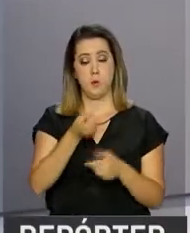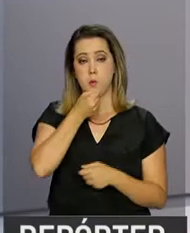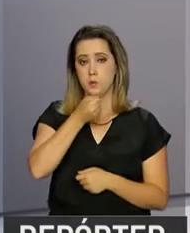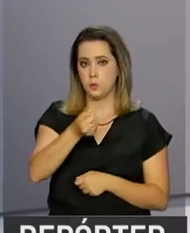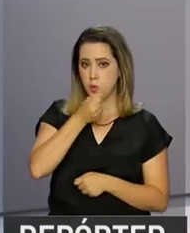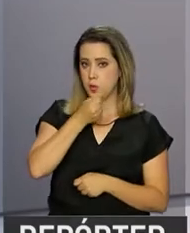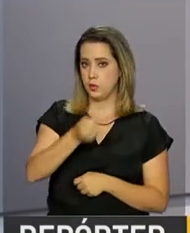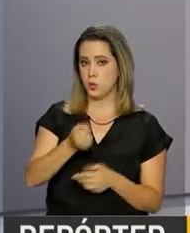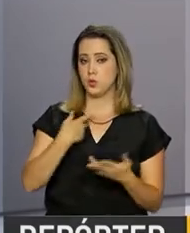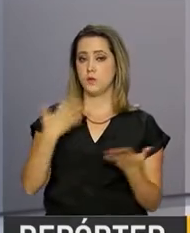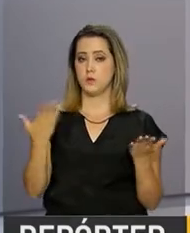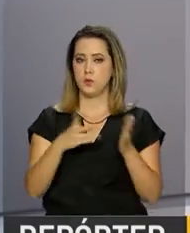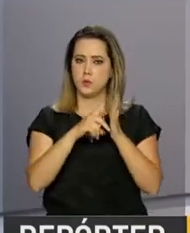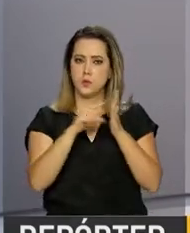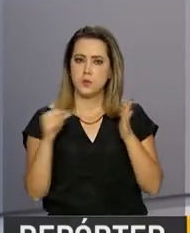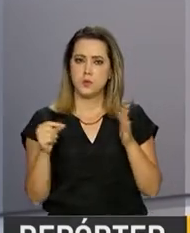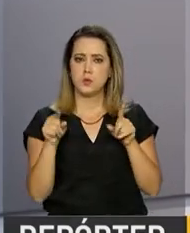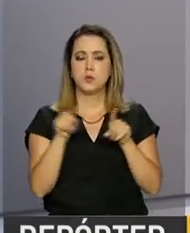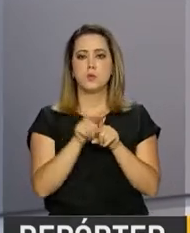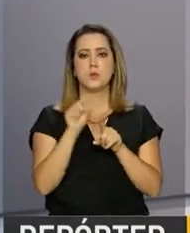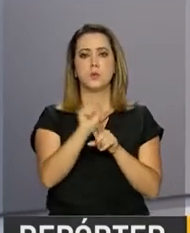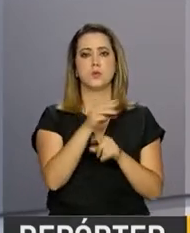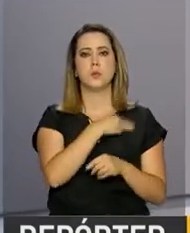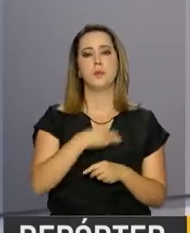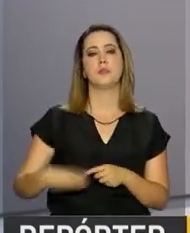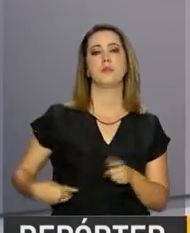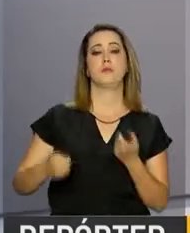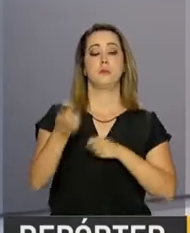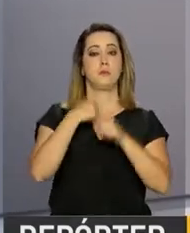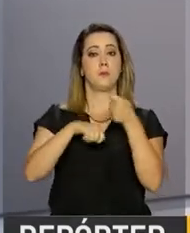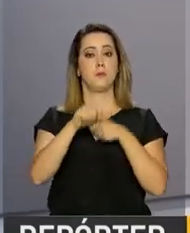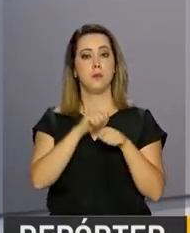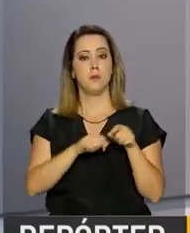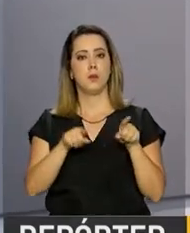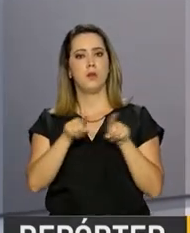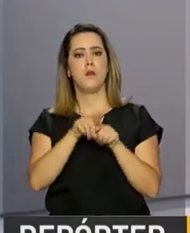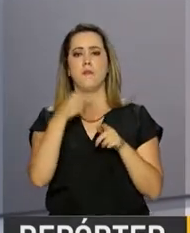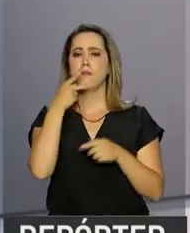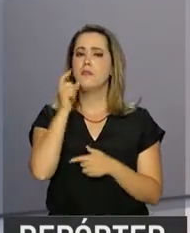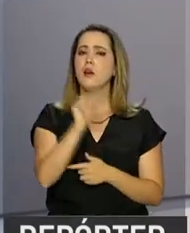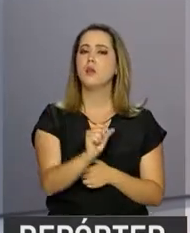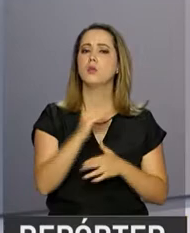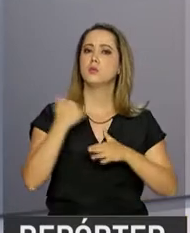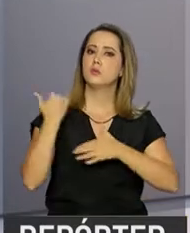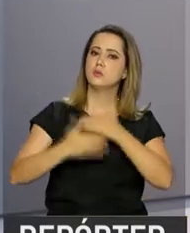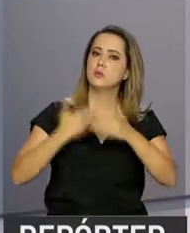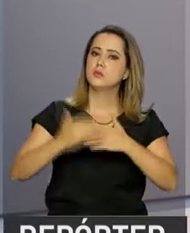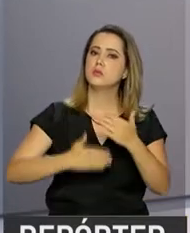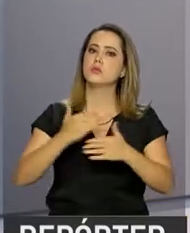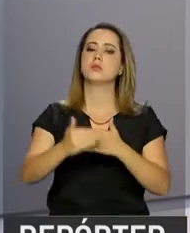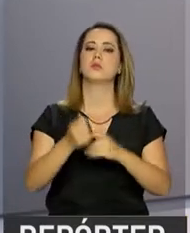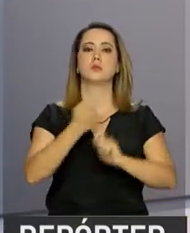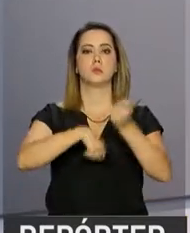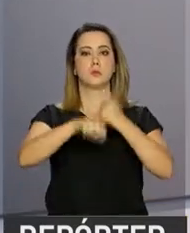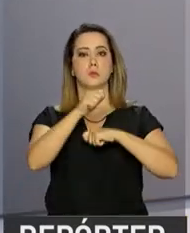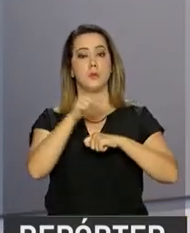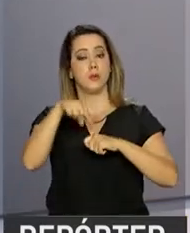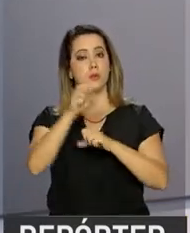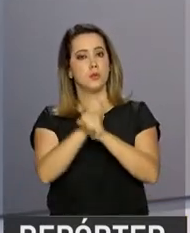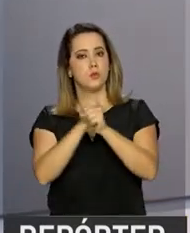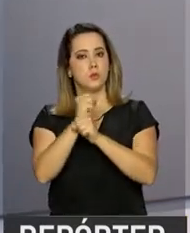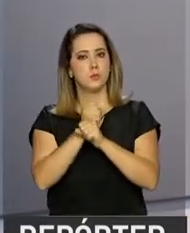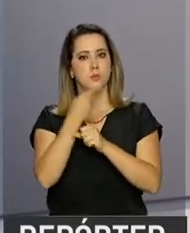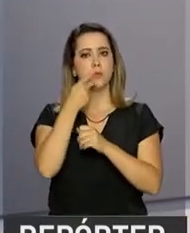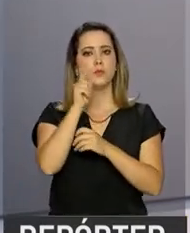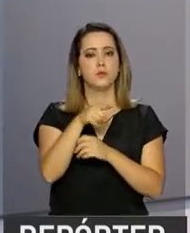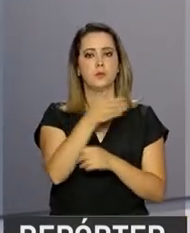noite de hoje, no Palácio do Planalto, o ministro da Fazenda, Henrique Meirelles, comentou sobre os avanços na economia neste ano